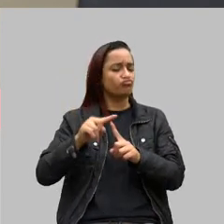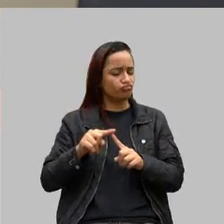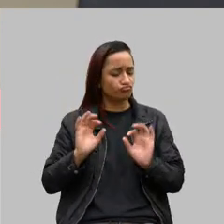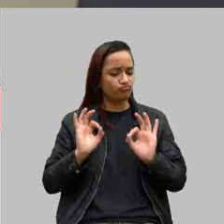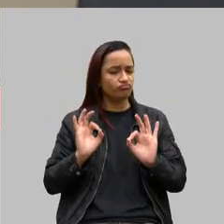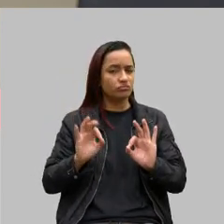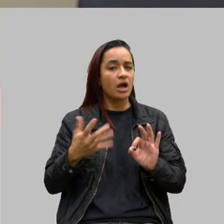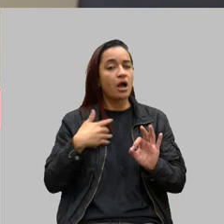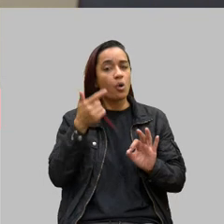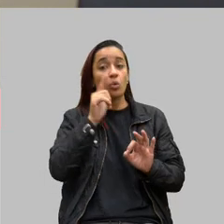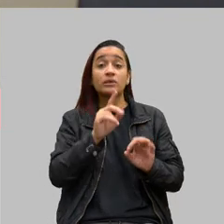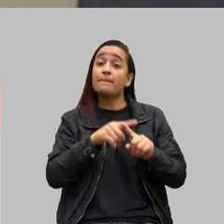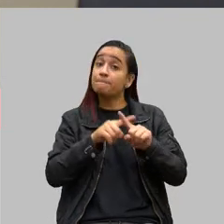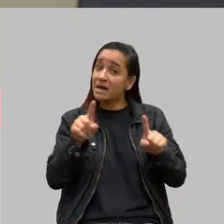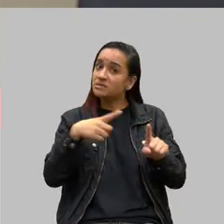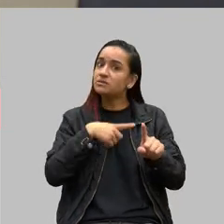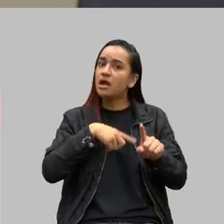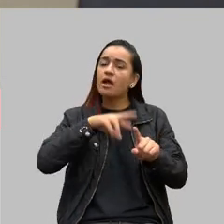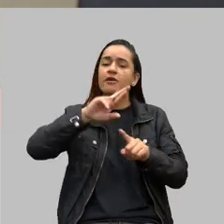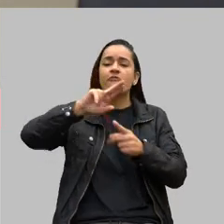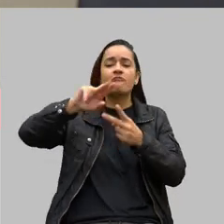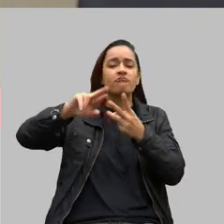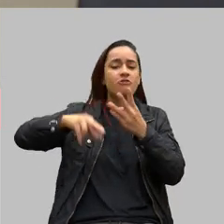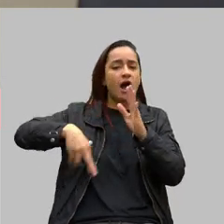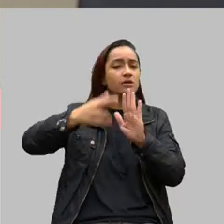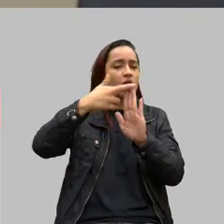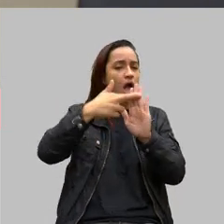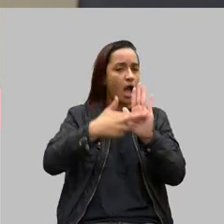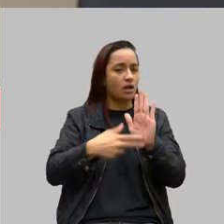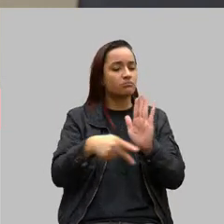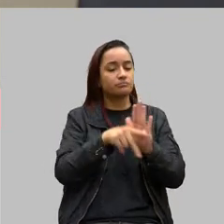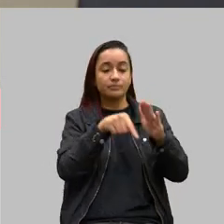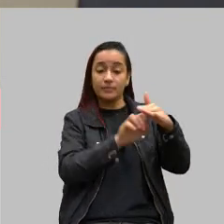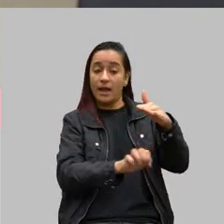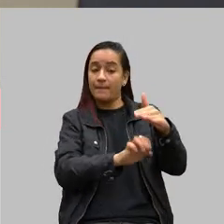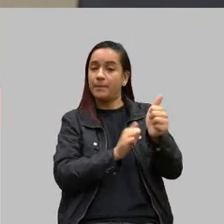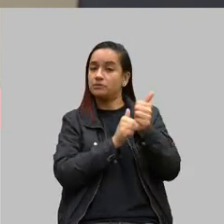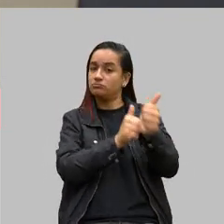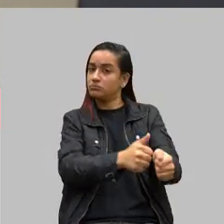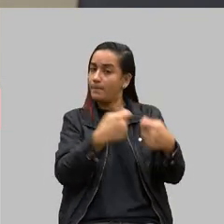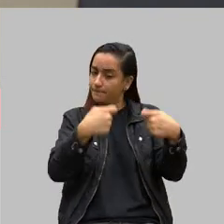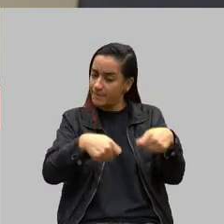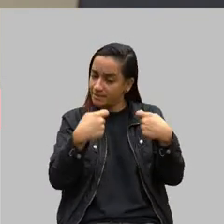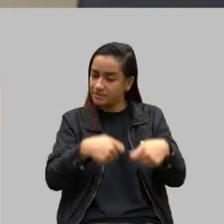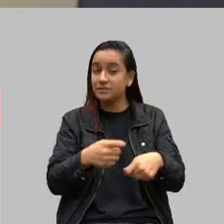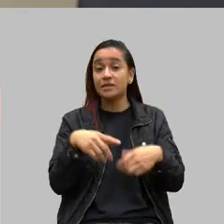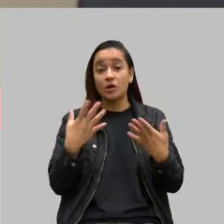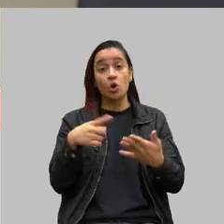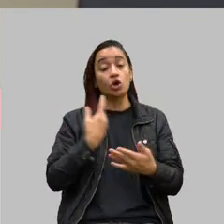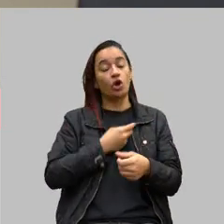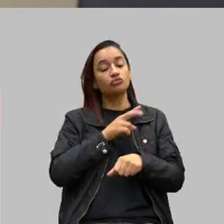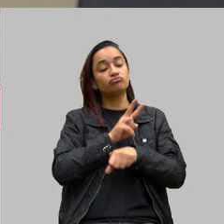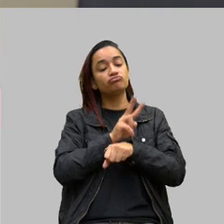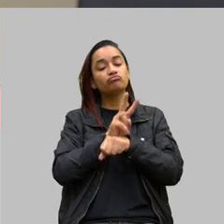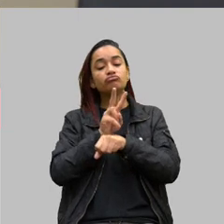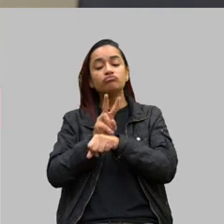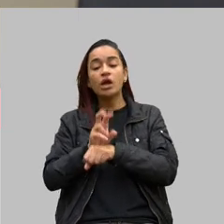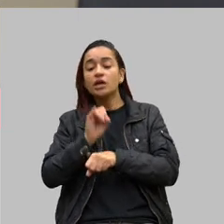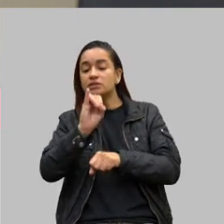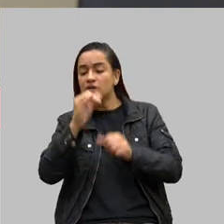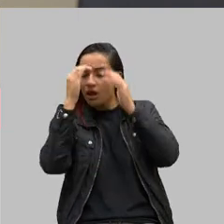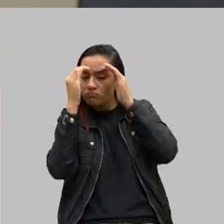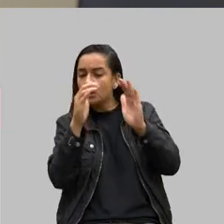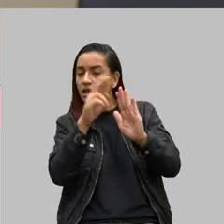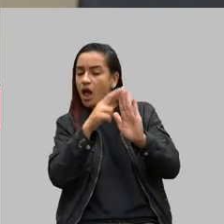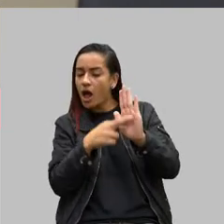requisitos pela empresa então nós estamos agora né vamos vamos dizer atestando o cumprimento desses requisitos acho que o que é importante dizer